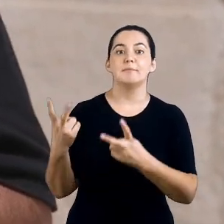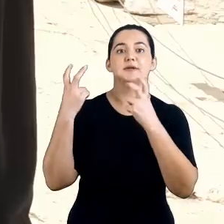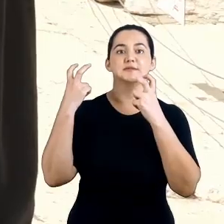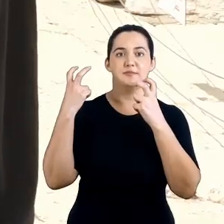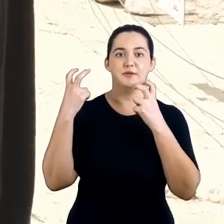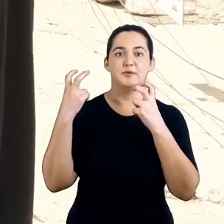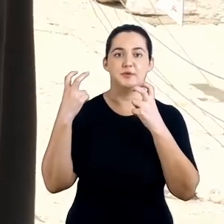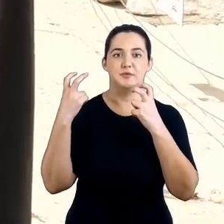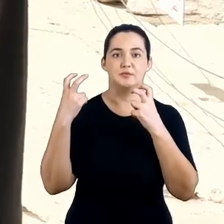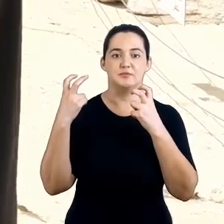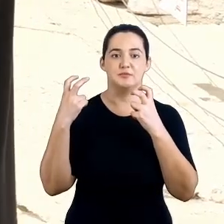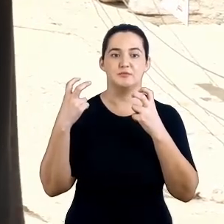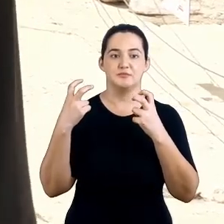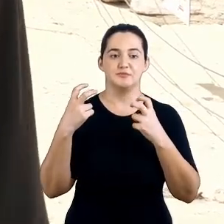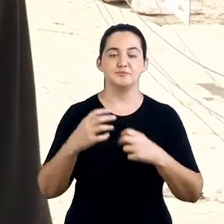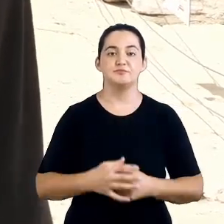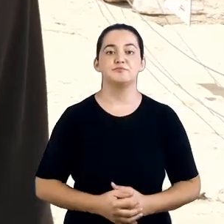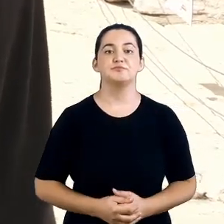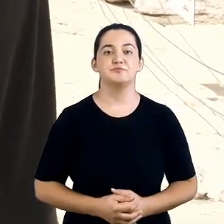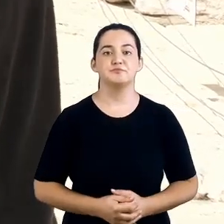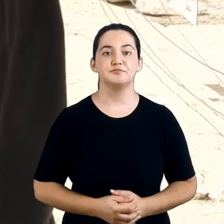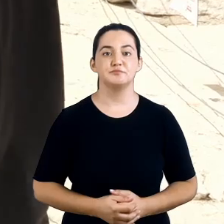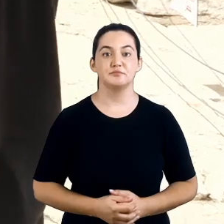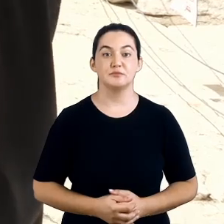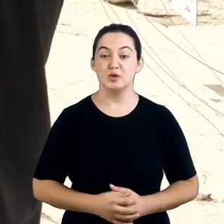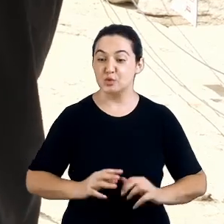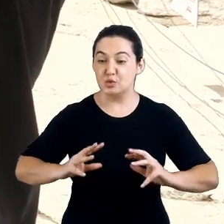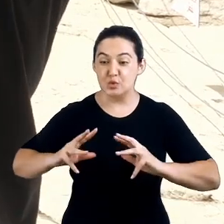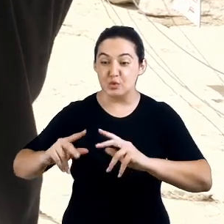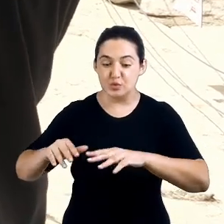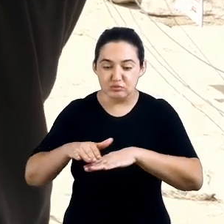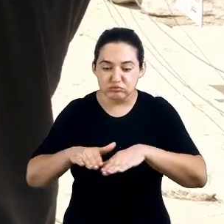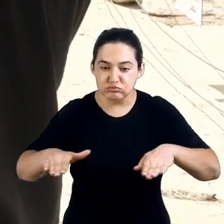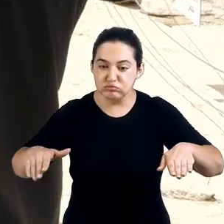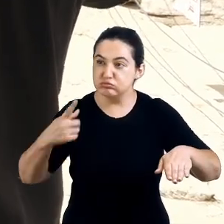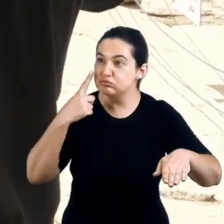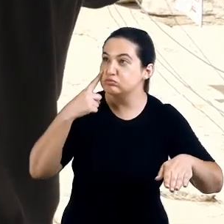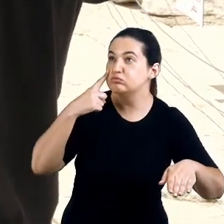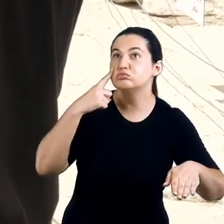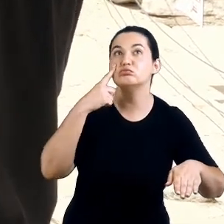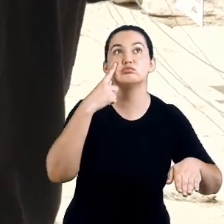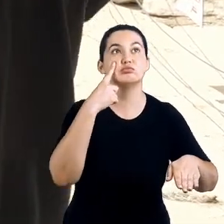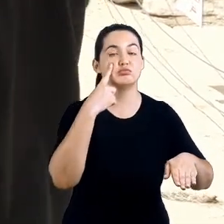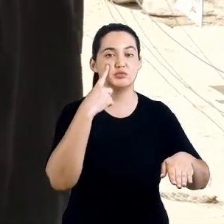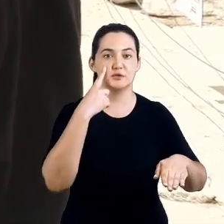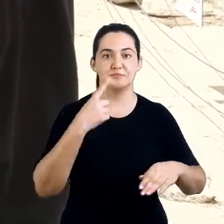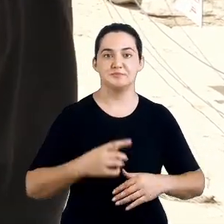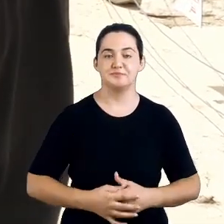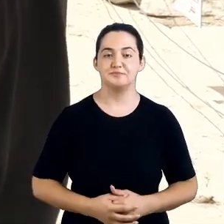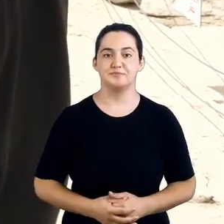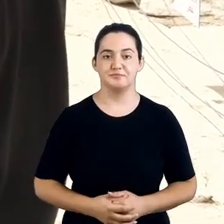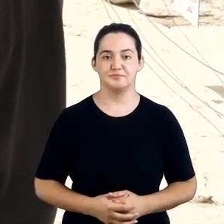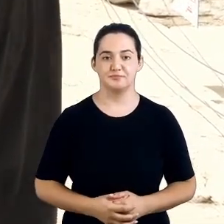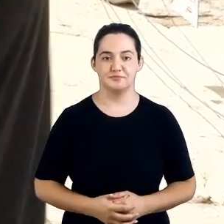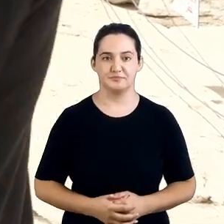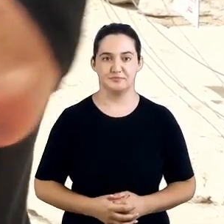anos. Sob o chão aqui, e sob os cursos inferiores da muralha